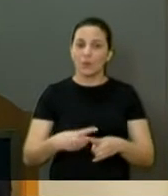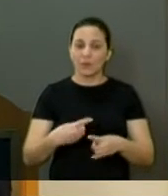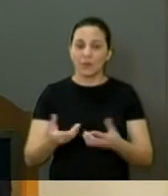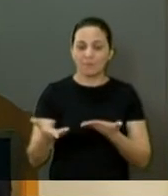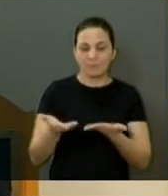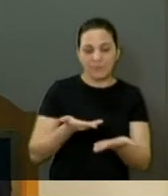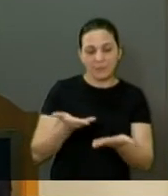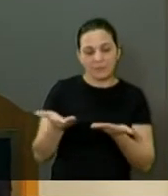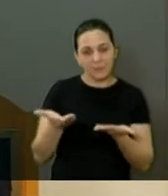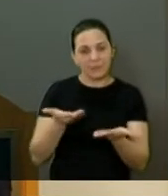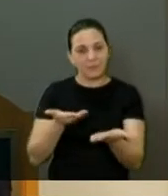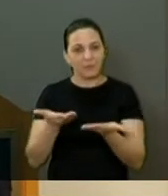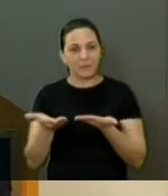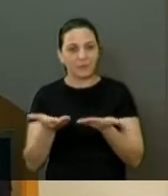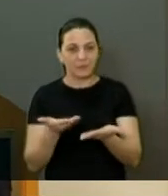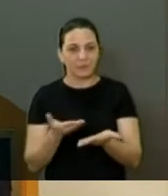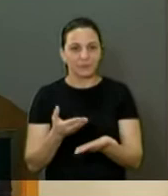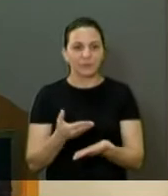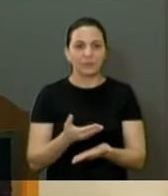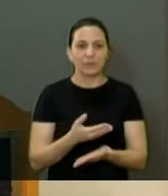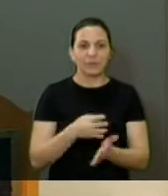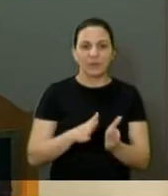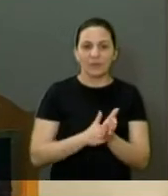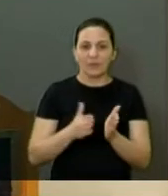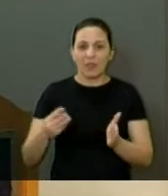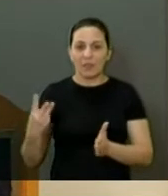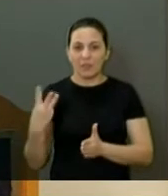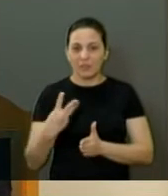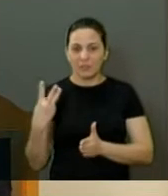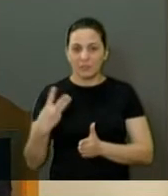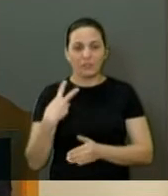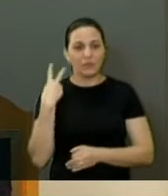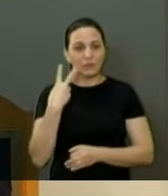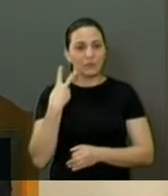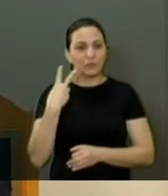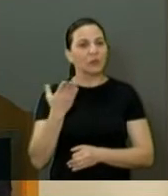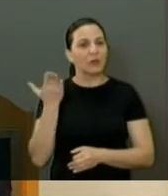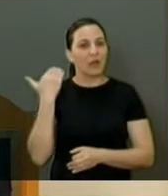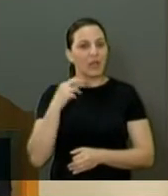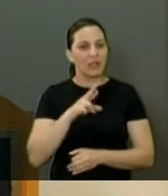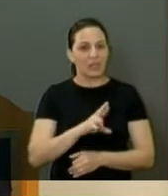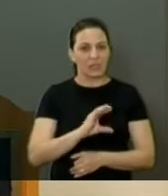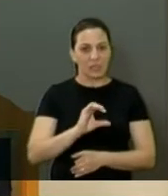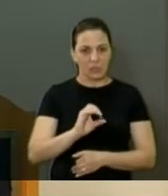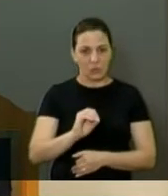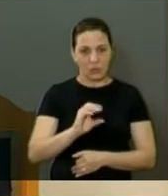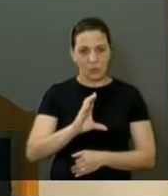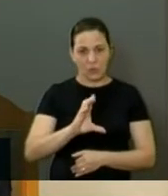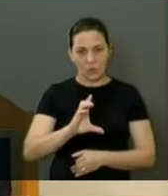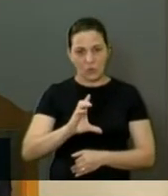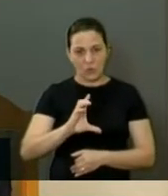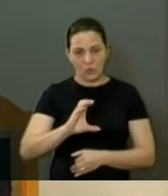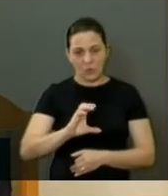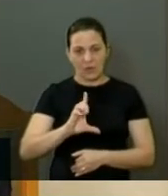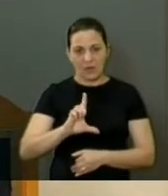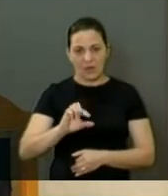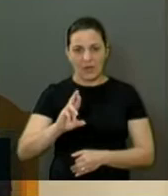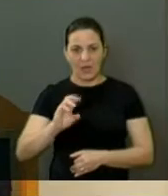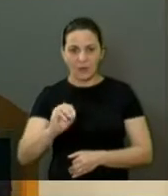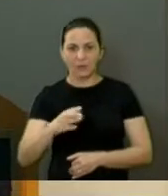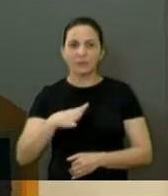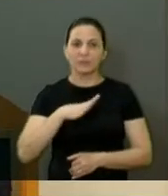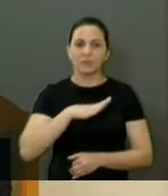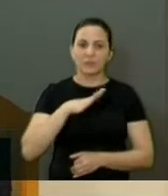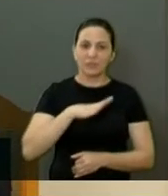experiências acho terceiro mandato dele lá você começa a ver que as demandas da cidade são as